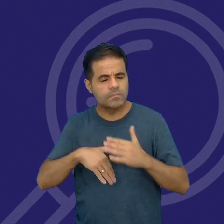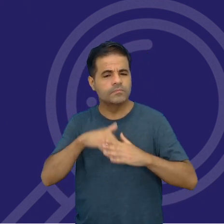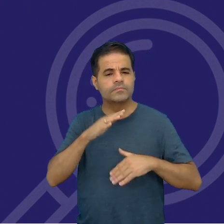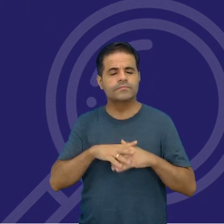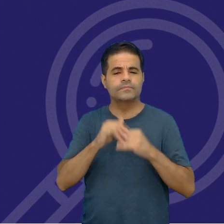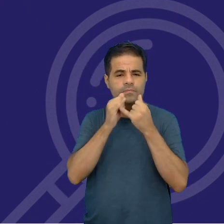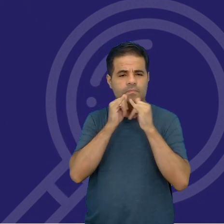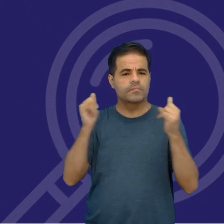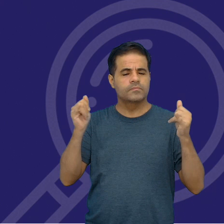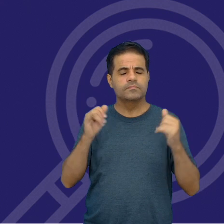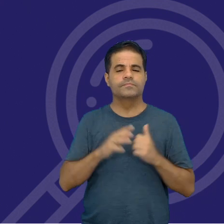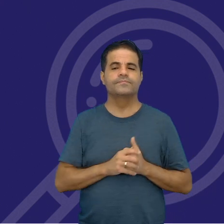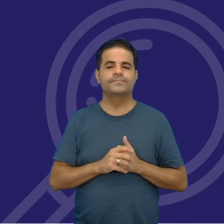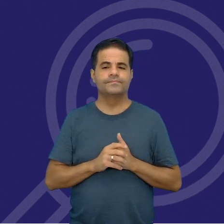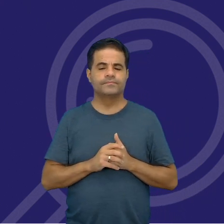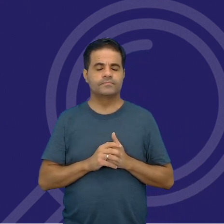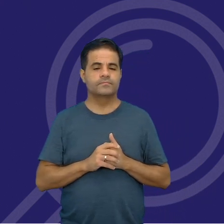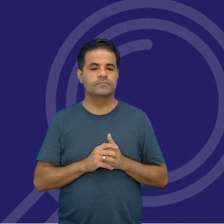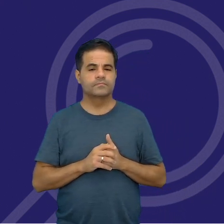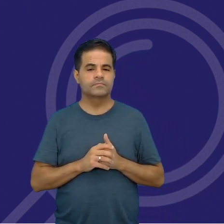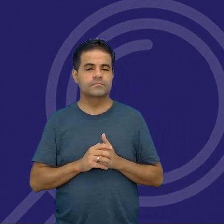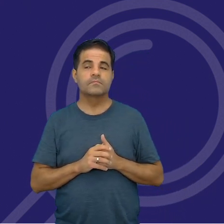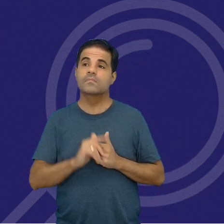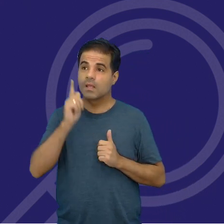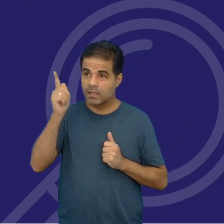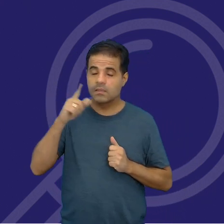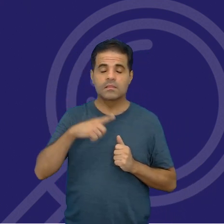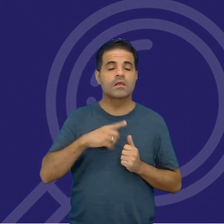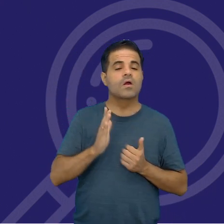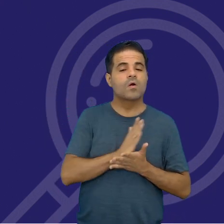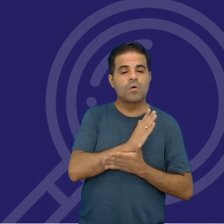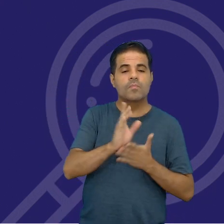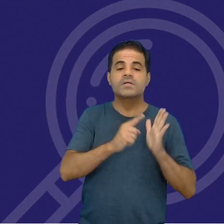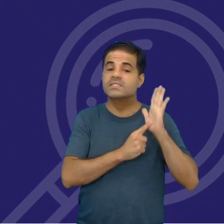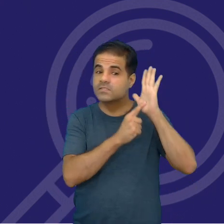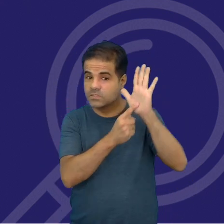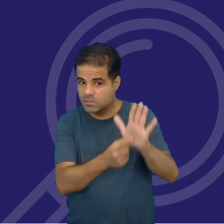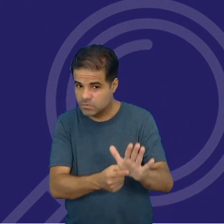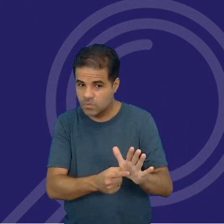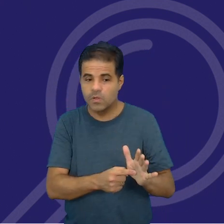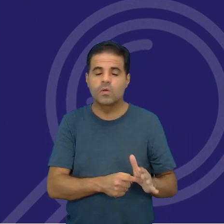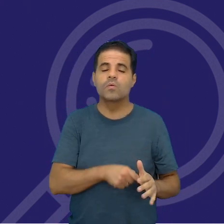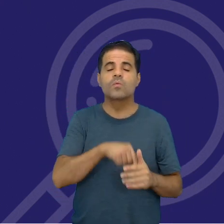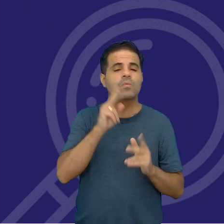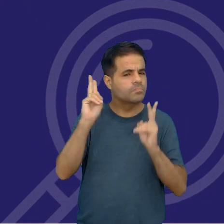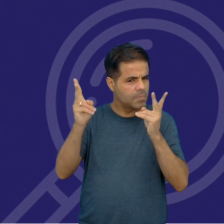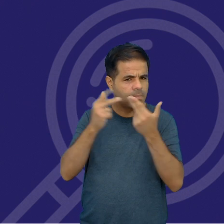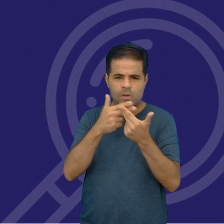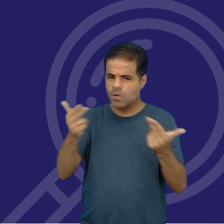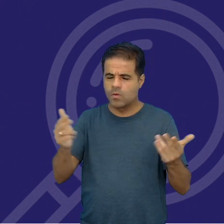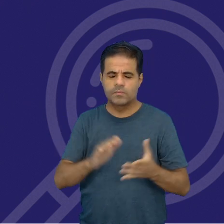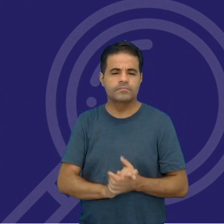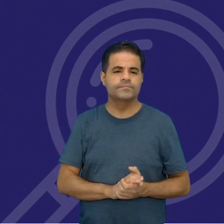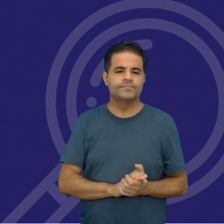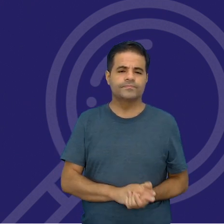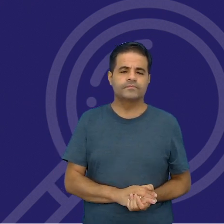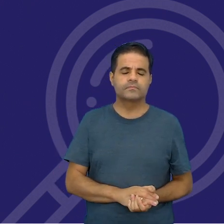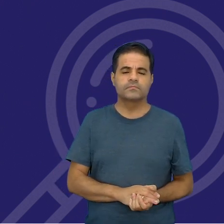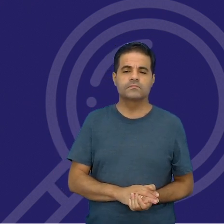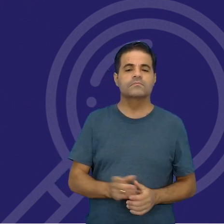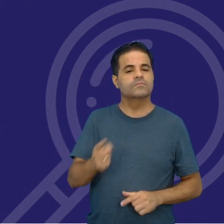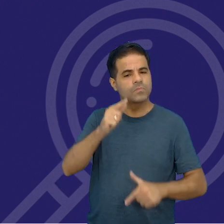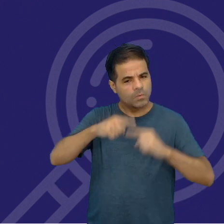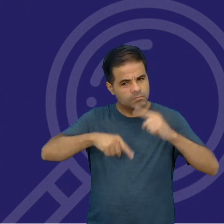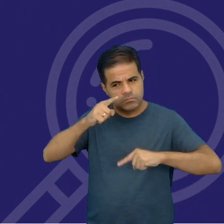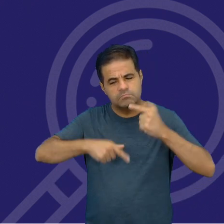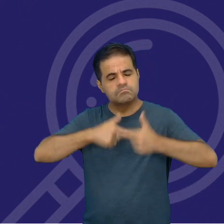energética? Então, aqui tem algumas indicações, né, do que é cada coisa. Veja como as